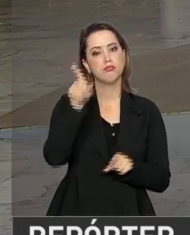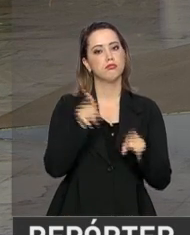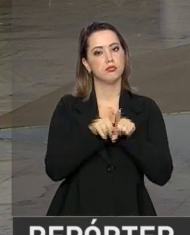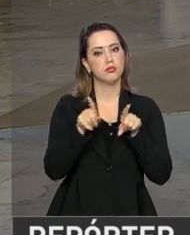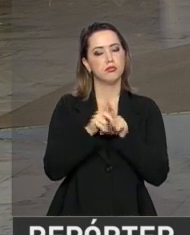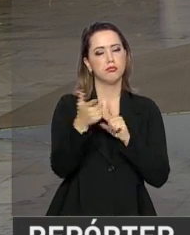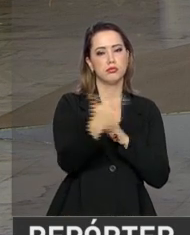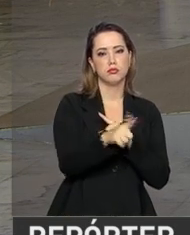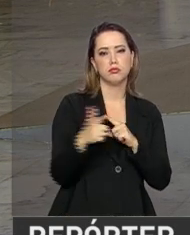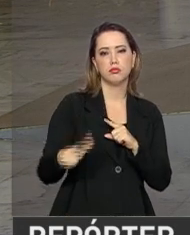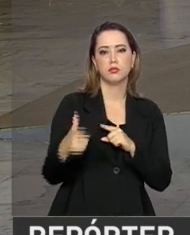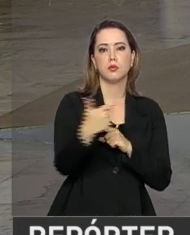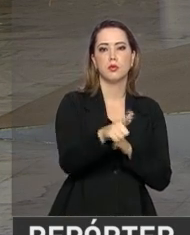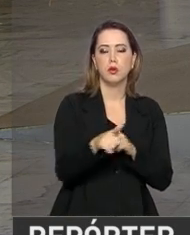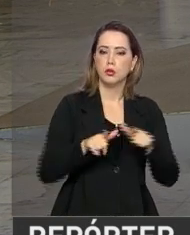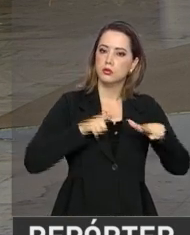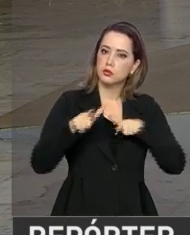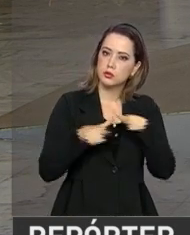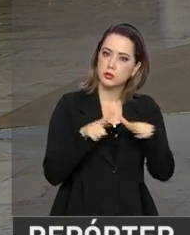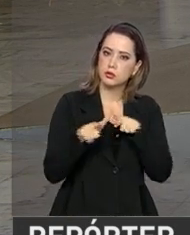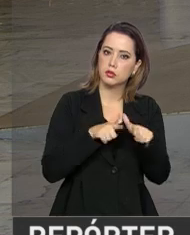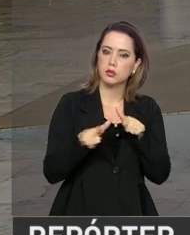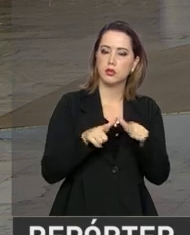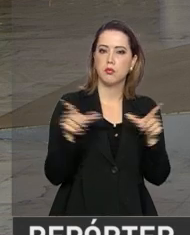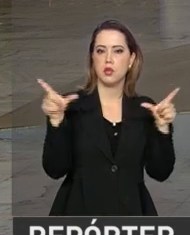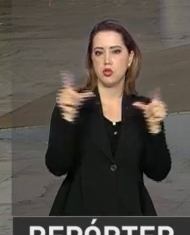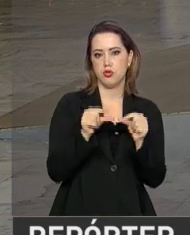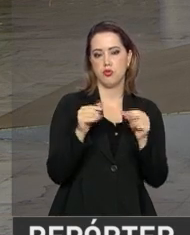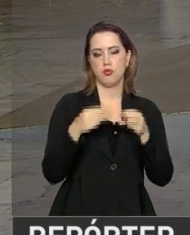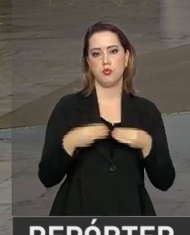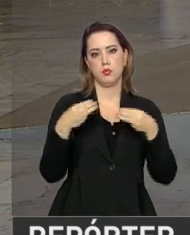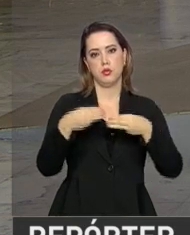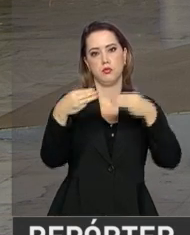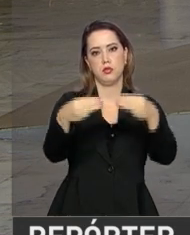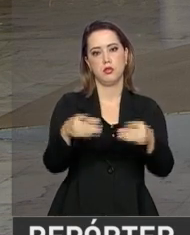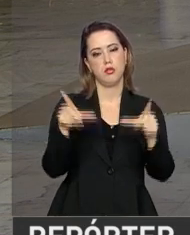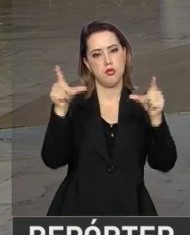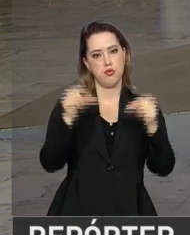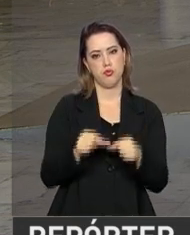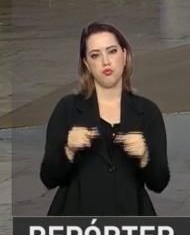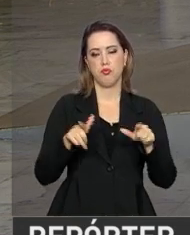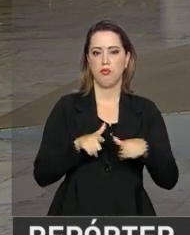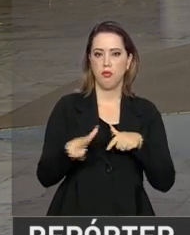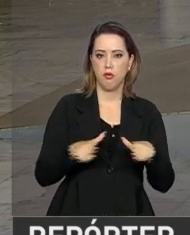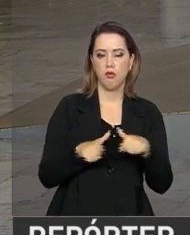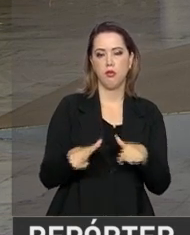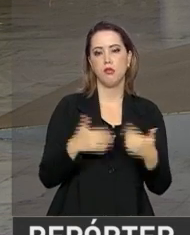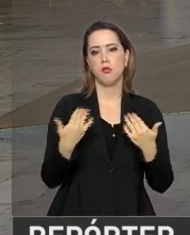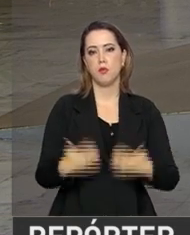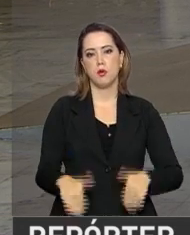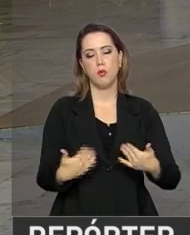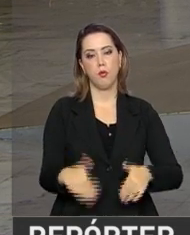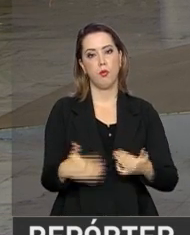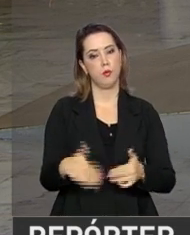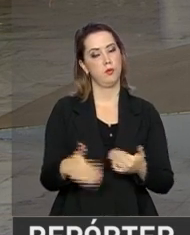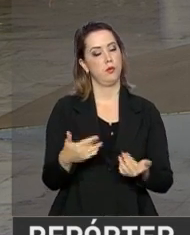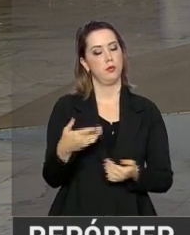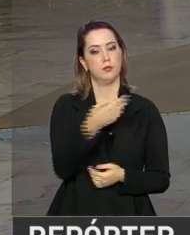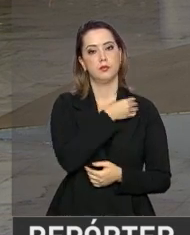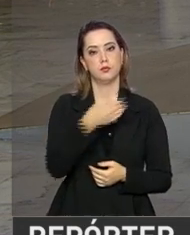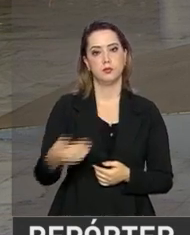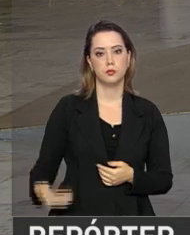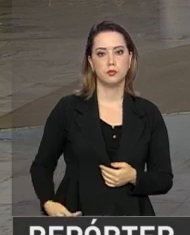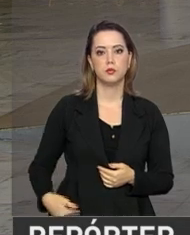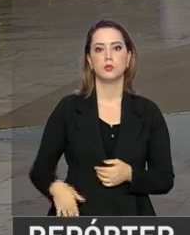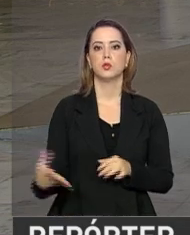como por exemplo a eliminação de ministérios de cargos públicos disse aí que a relação com o congresso tem sido harmoniosa